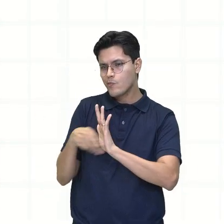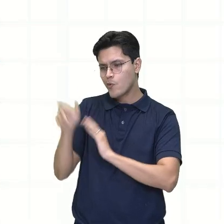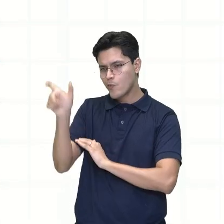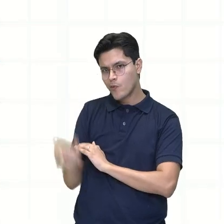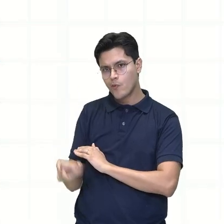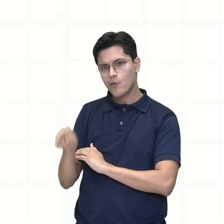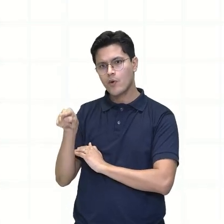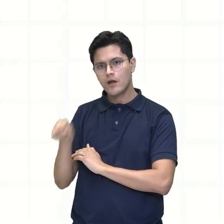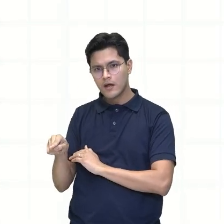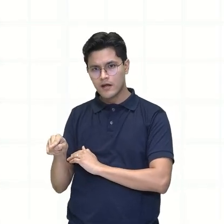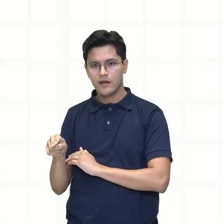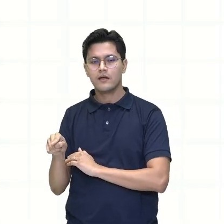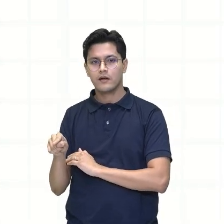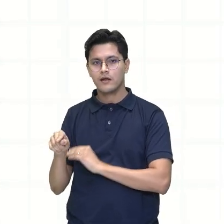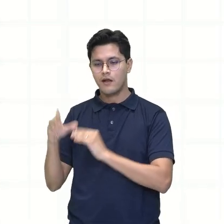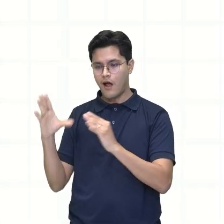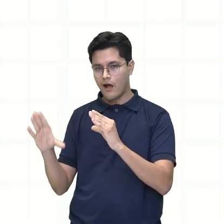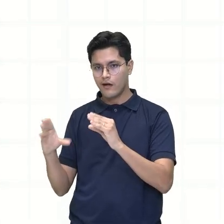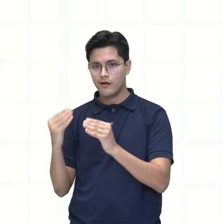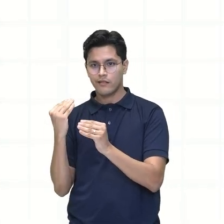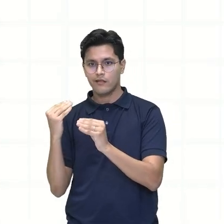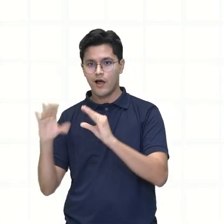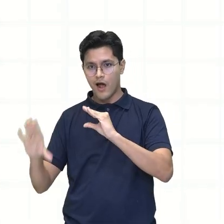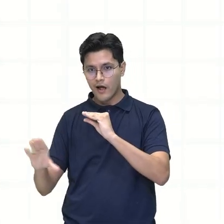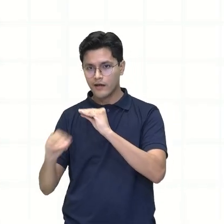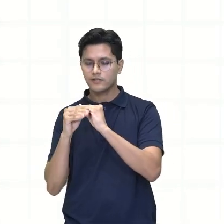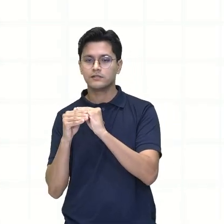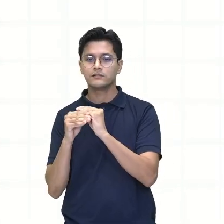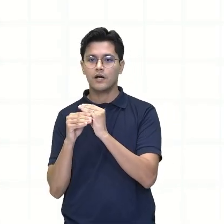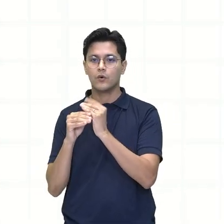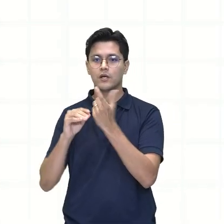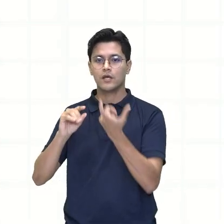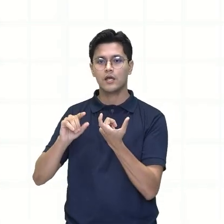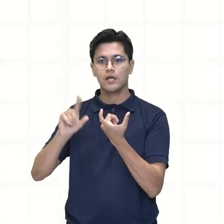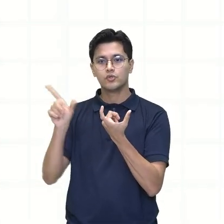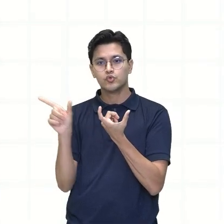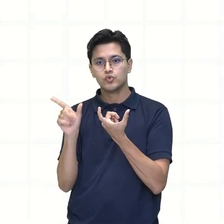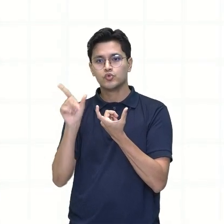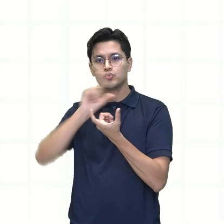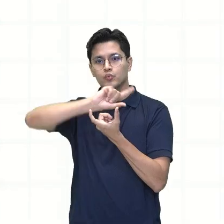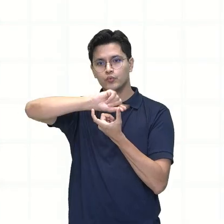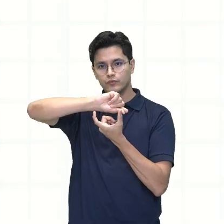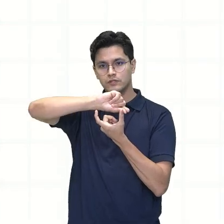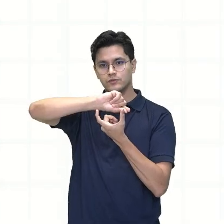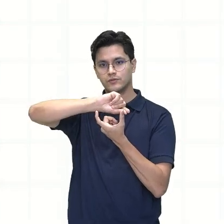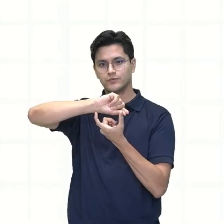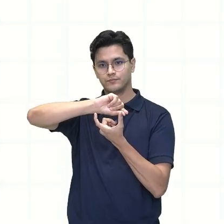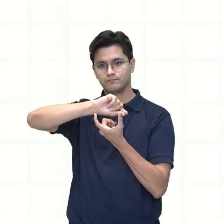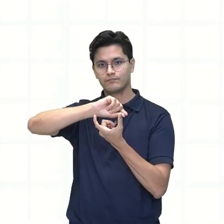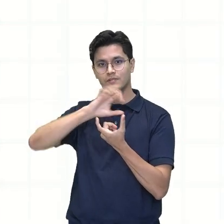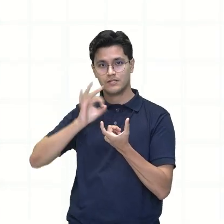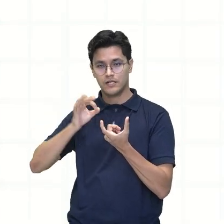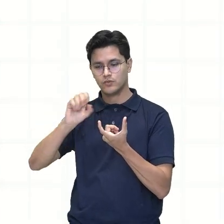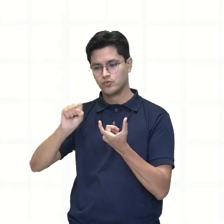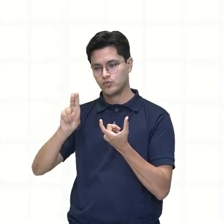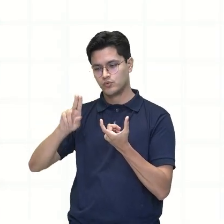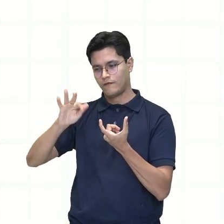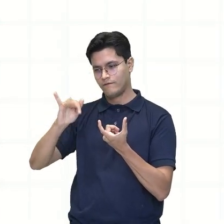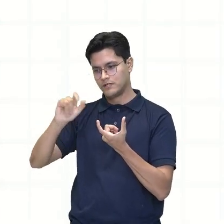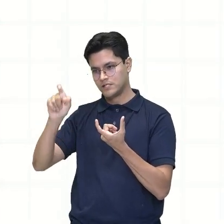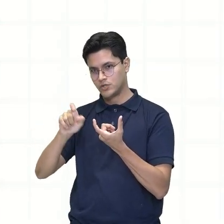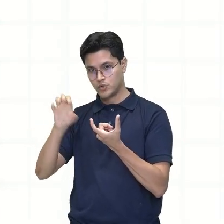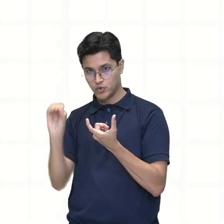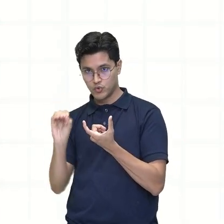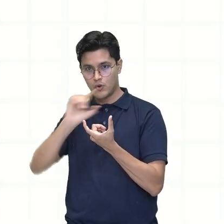acréscimo de sufixo, ou seja, vai ser uma única palavra, porém vai acrescentar um sufixo. Nós já sabemos que o sufixo ele